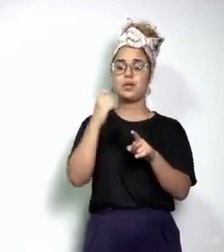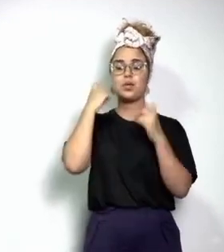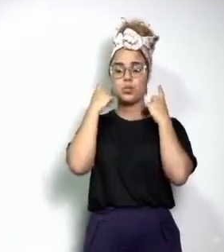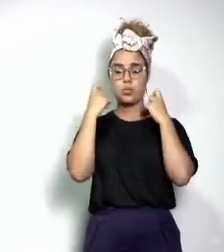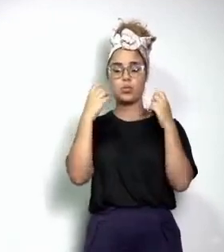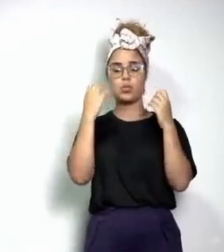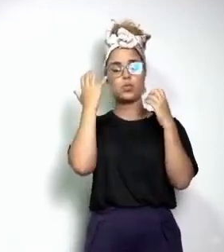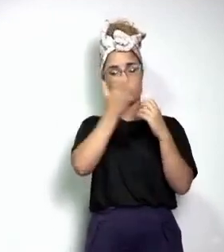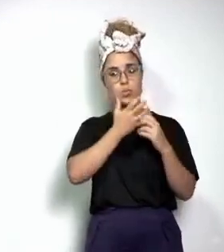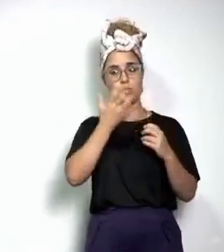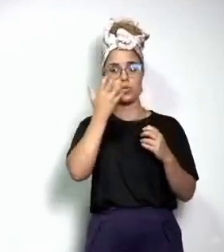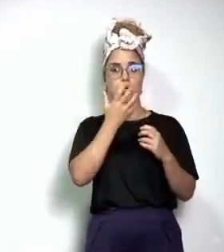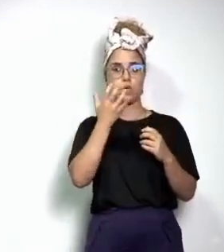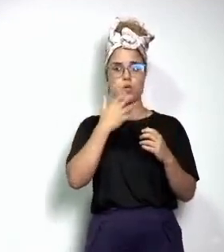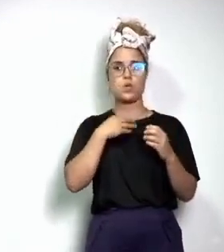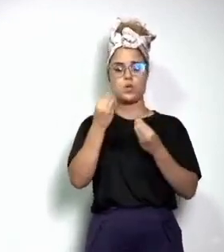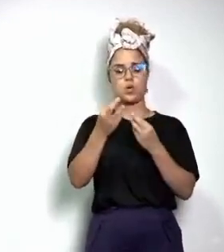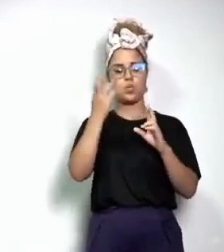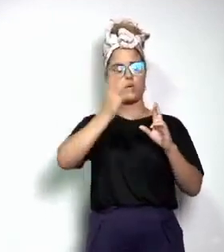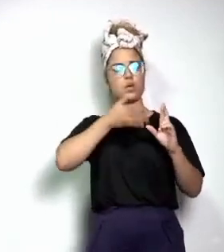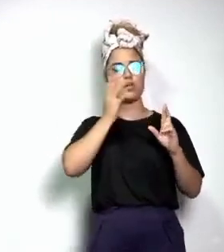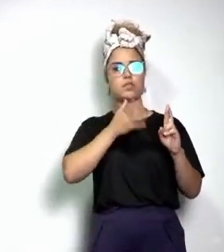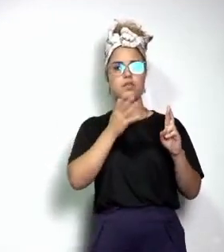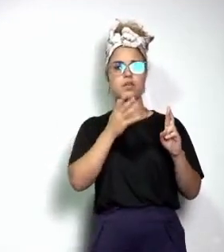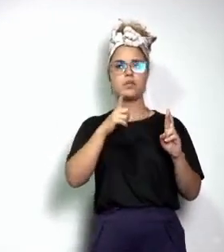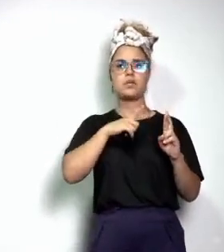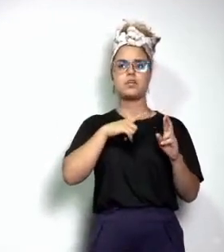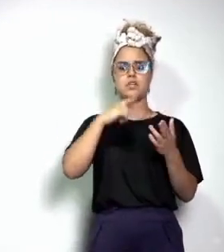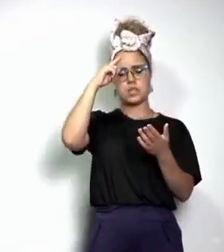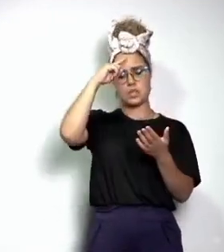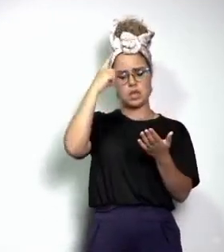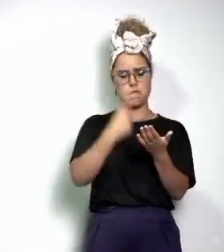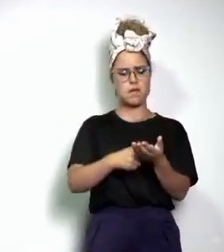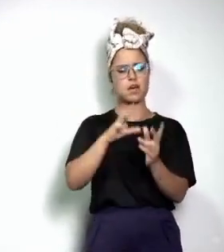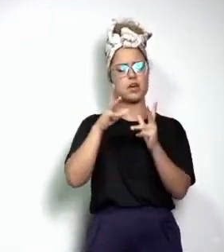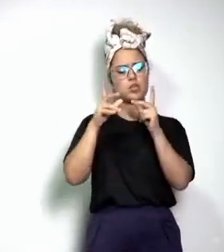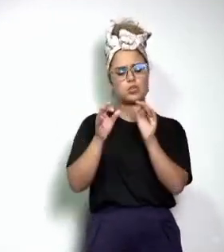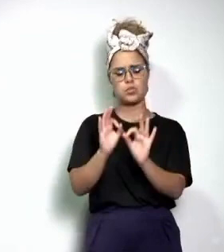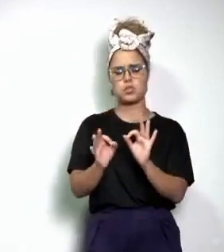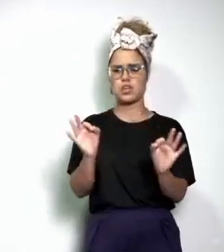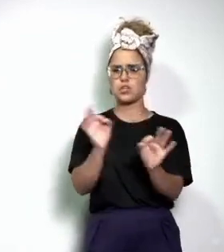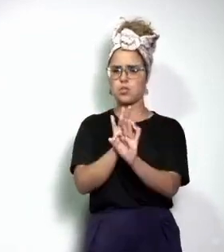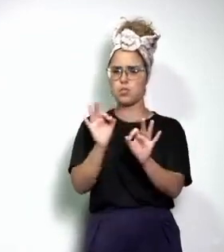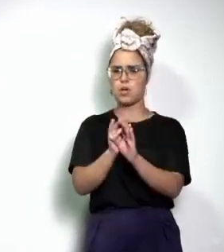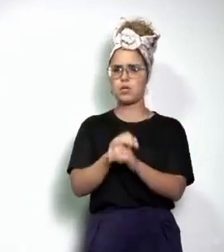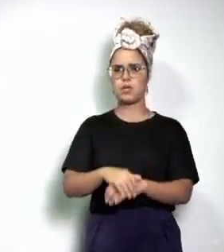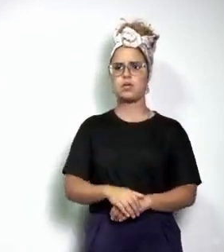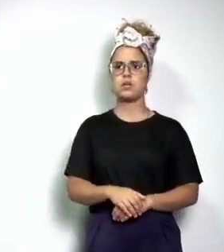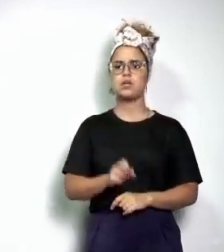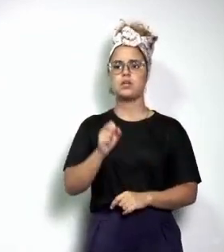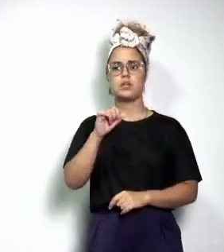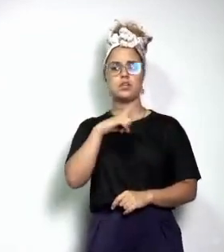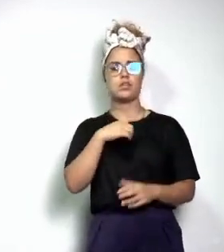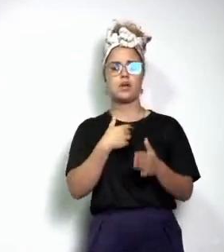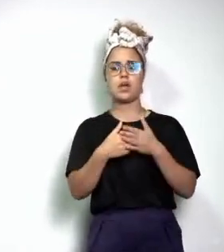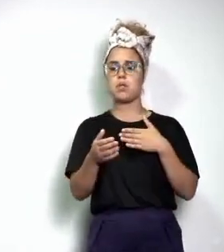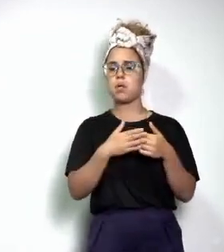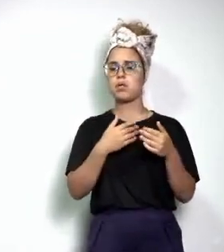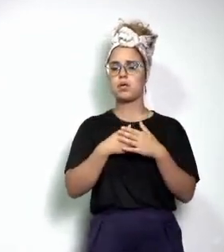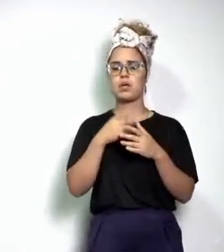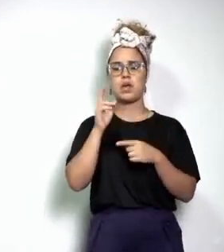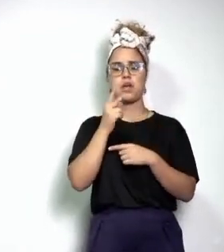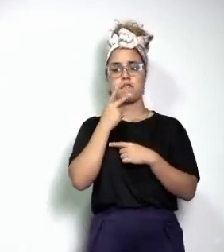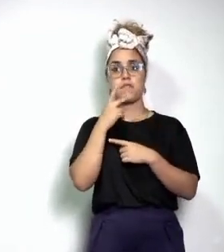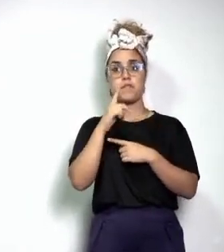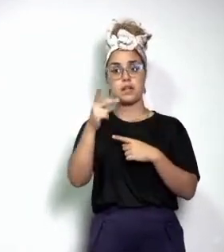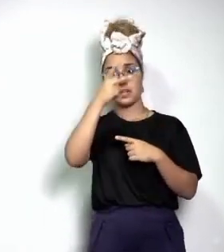áudio de referência para a gente confirmar que está tudo sincado. Enfim, se tiver alguma orientação também da direção durante o